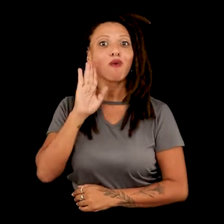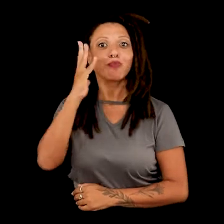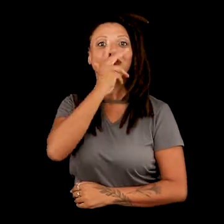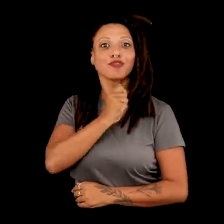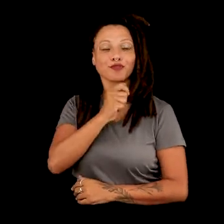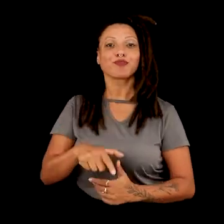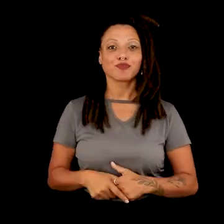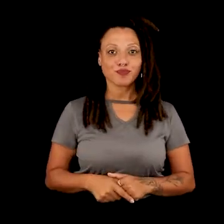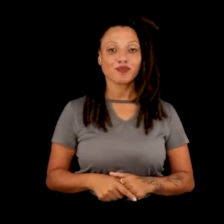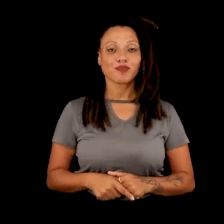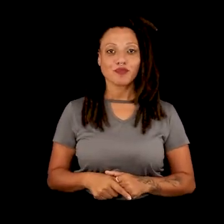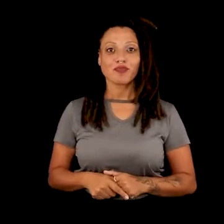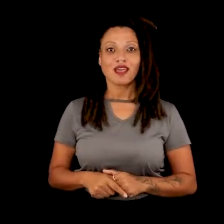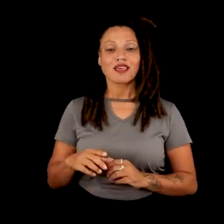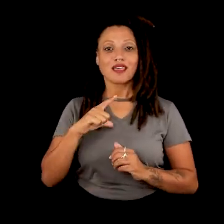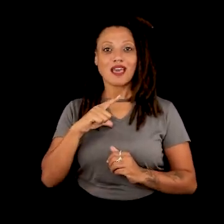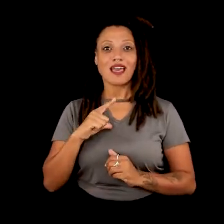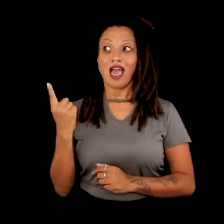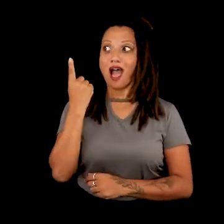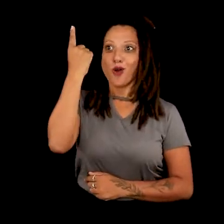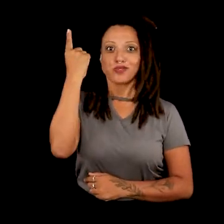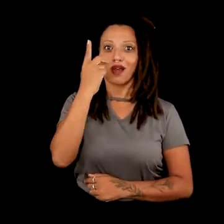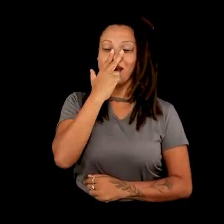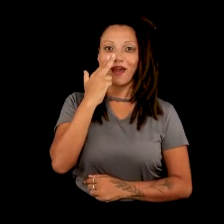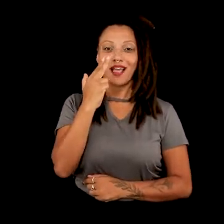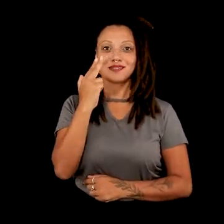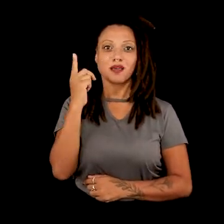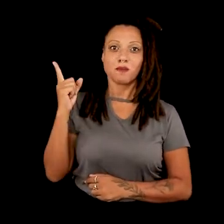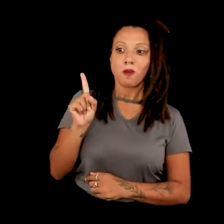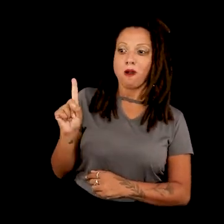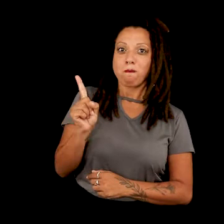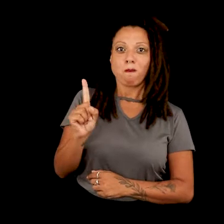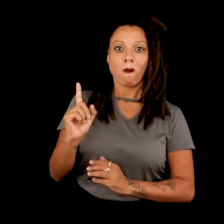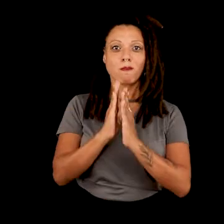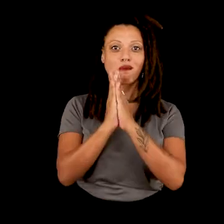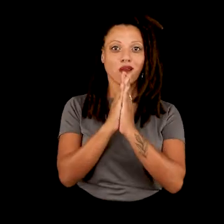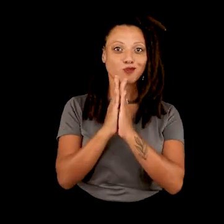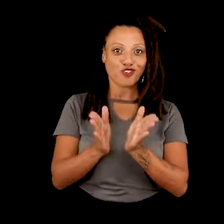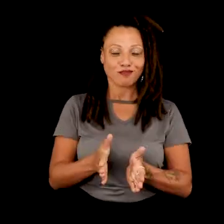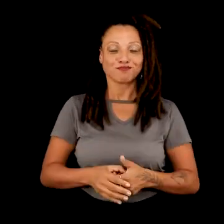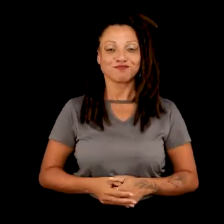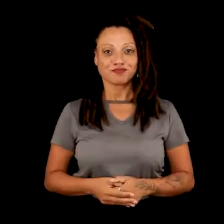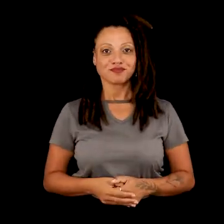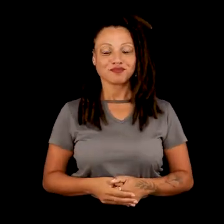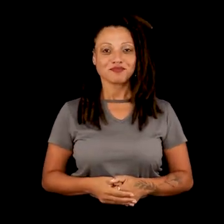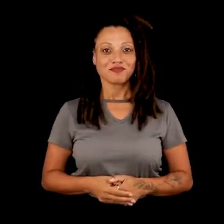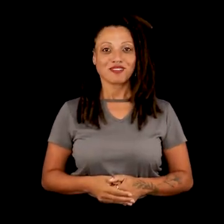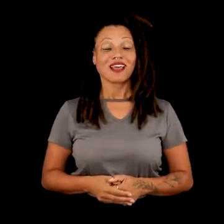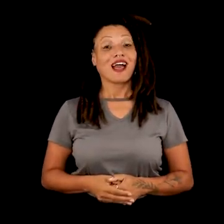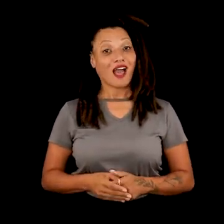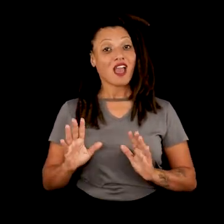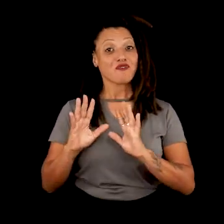parece um boneco gigante, né? Ela é muito grande. E aí ela. Só que ela,